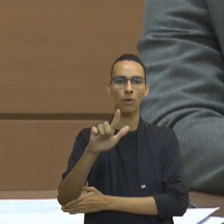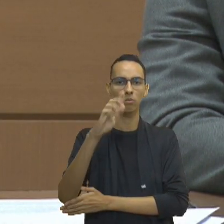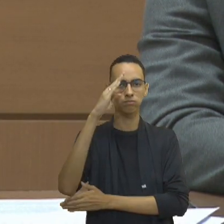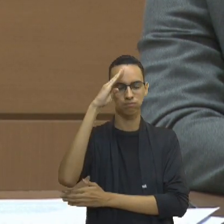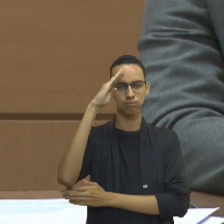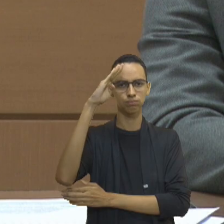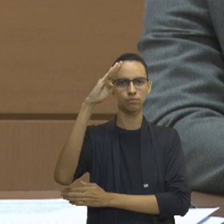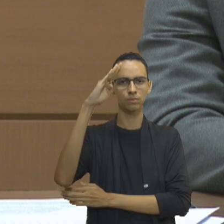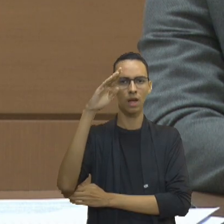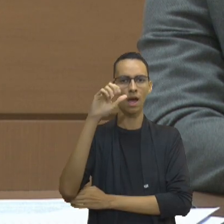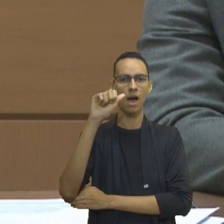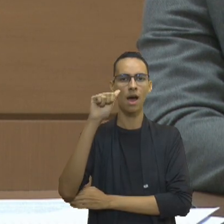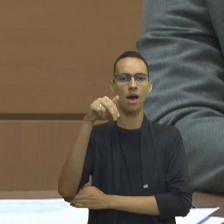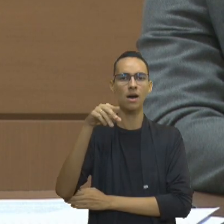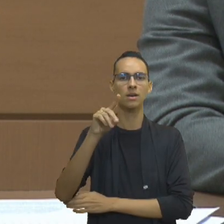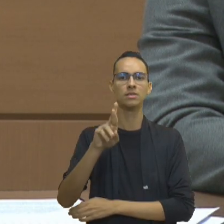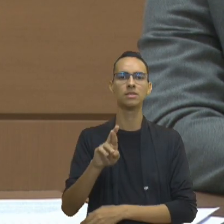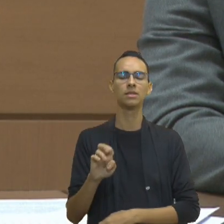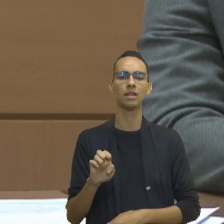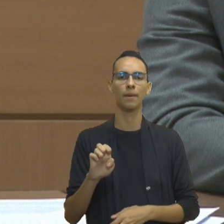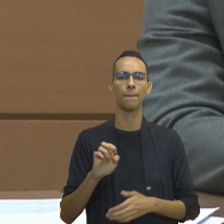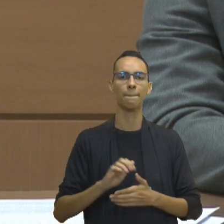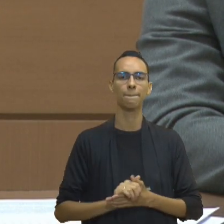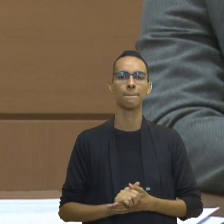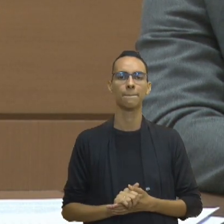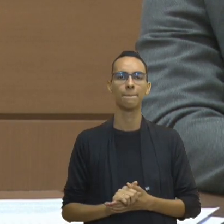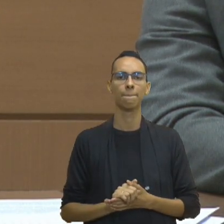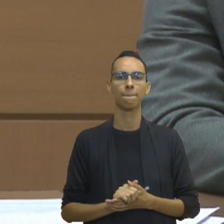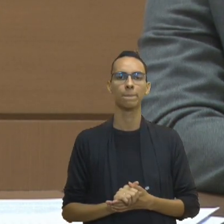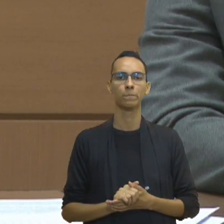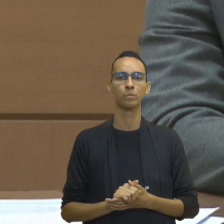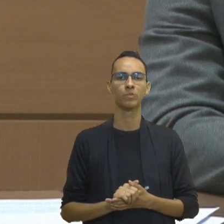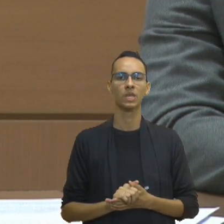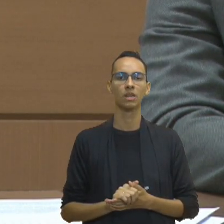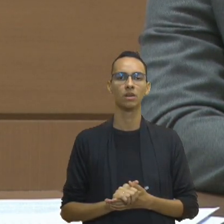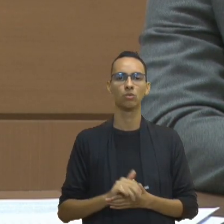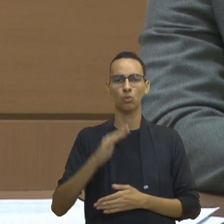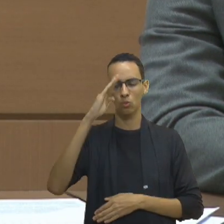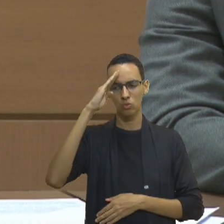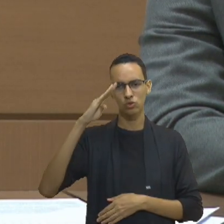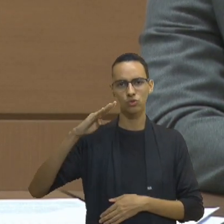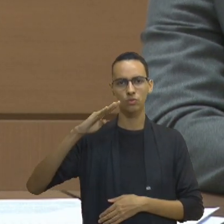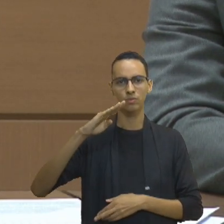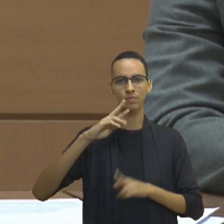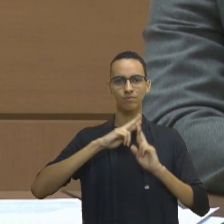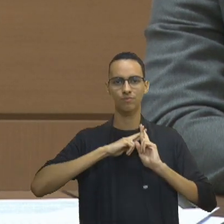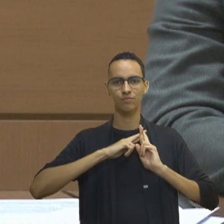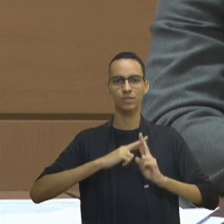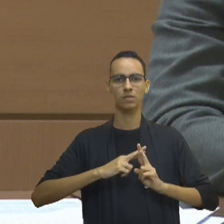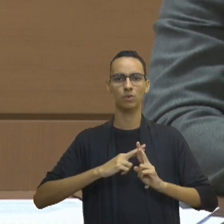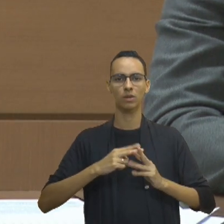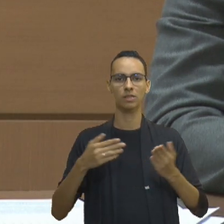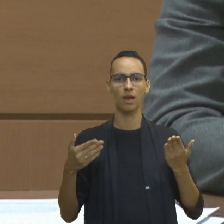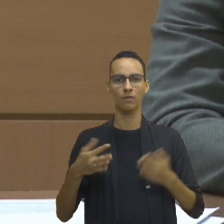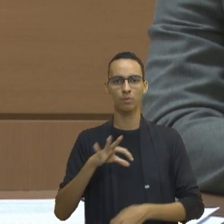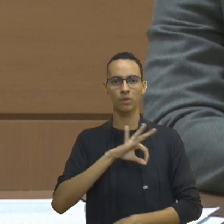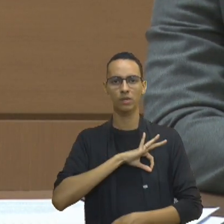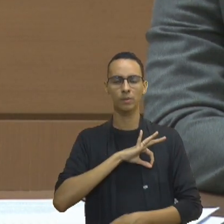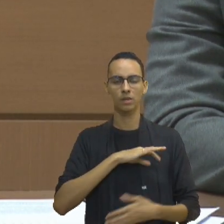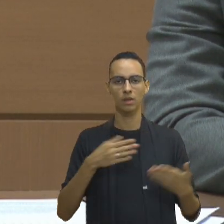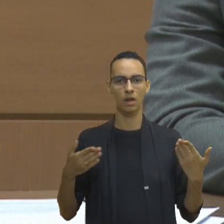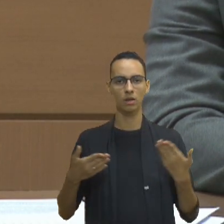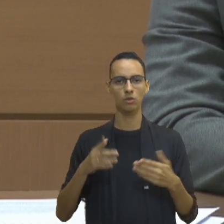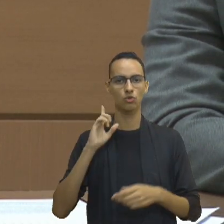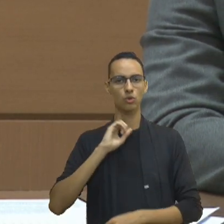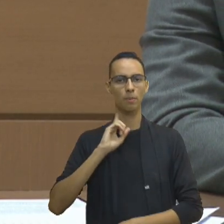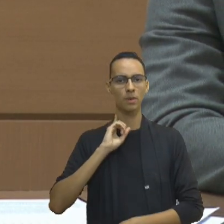do Rosário, comandante da 9ª Região da Polícia Militar de Minas Gerais, e aos oficiais de cada região